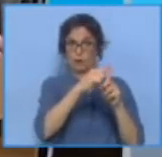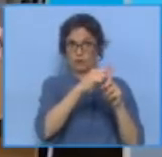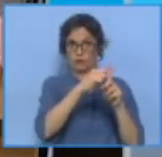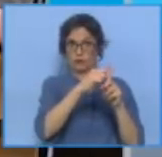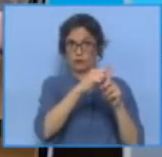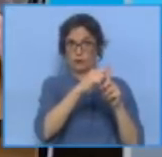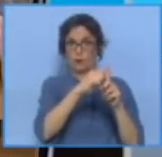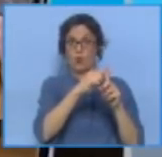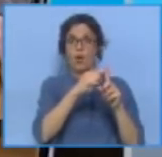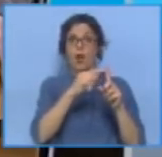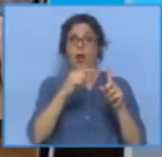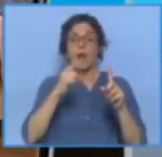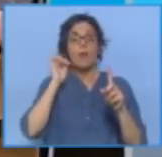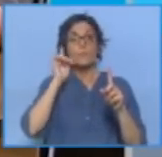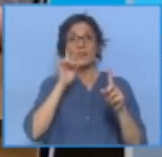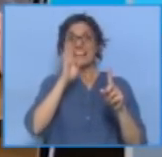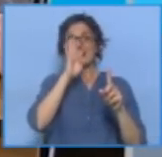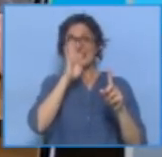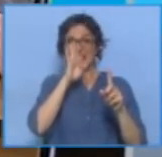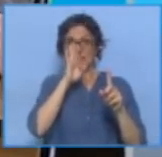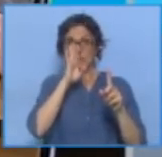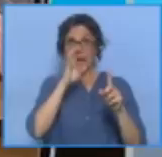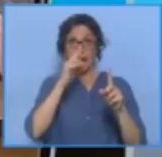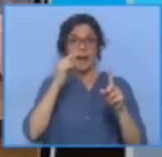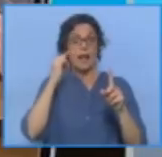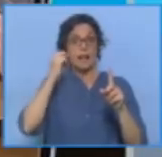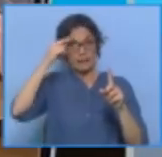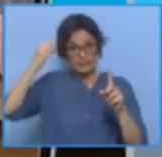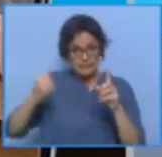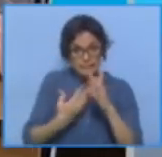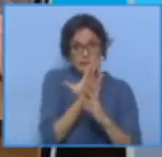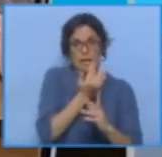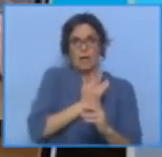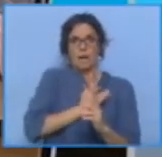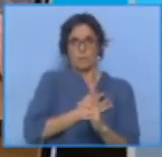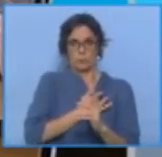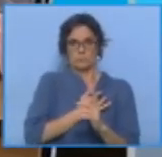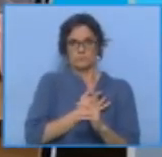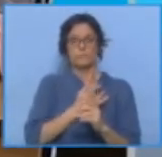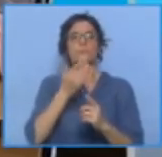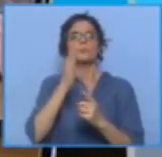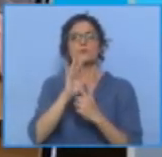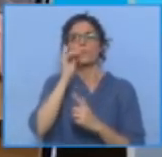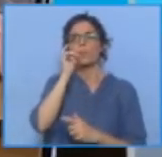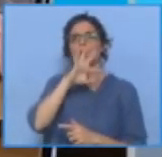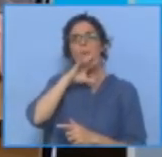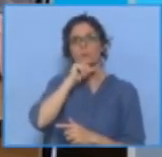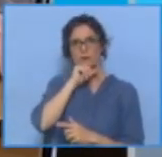amor que ama. Como a dor de uma mãe e de um pai, é uma dor vivida por amor. Se é uma dor vivida